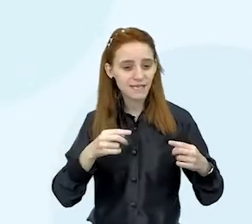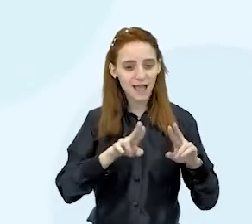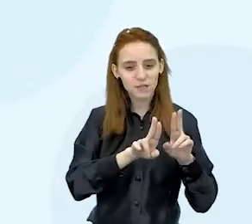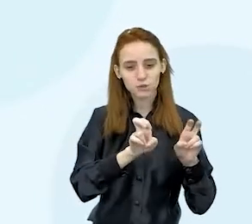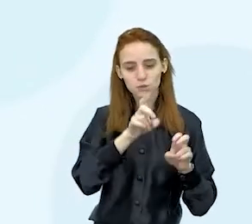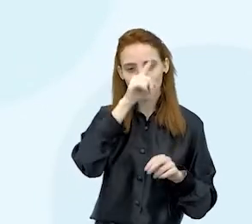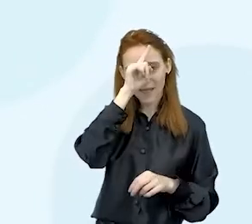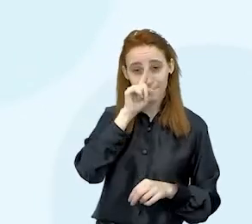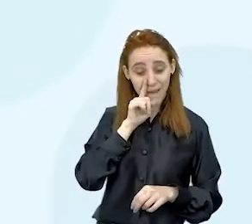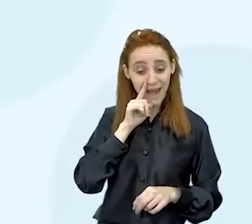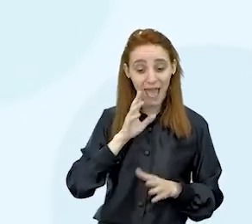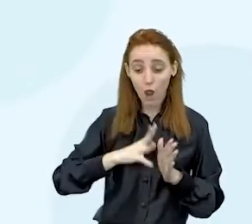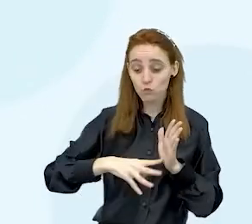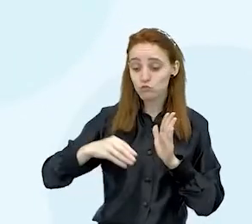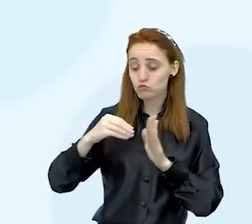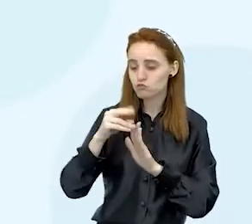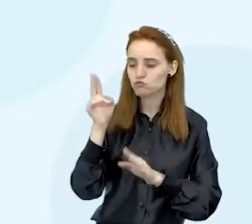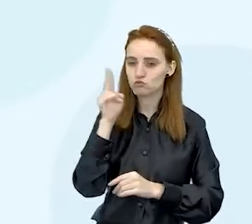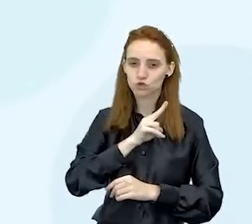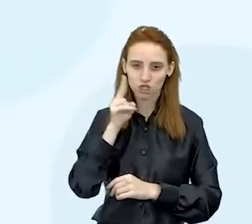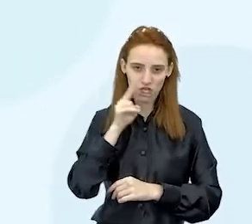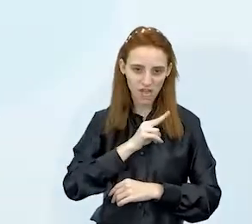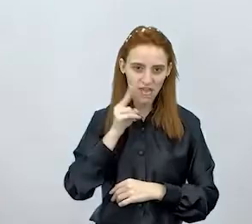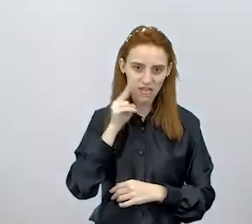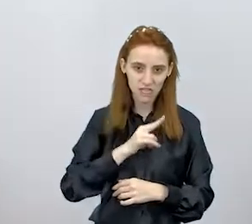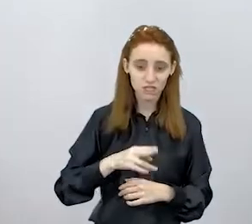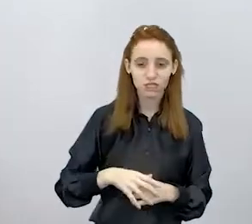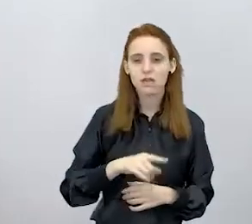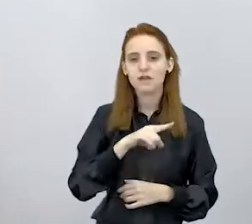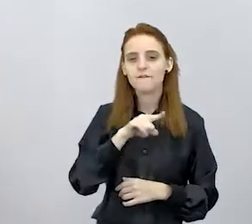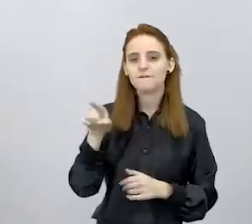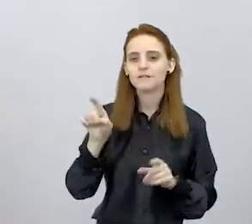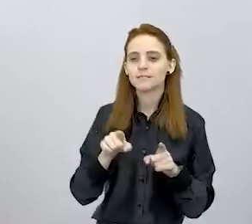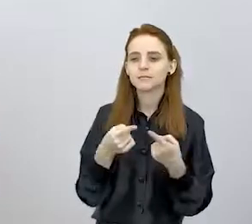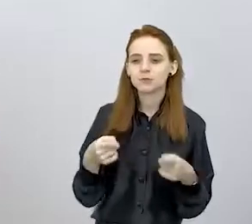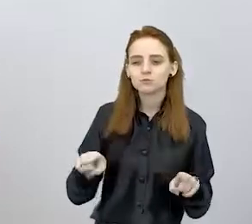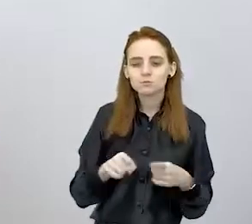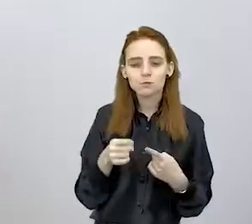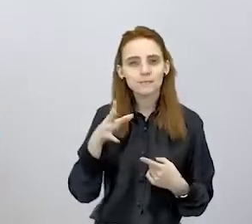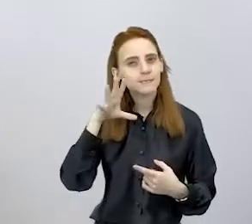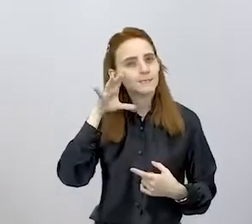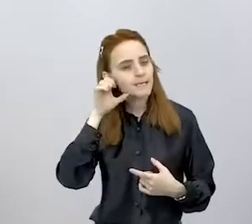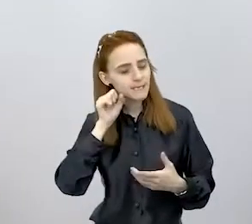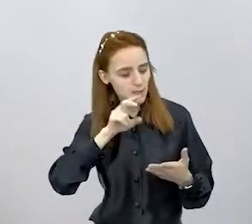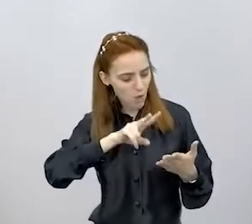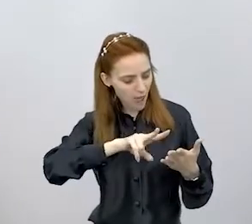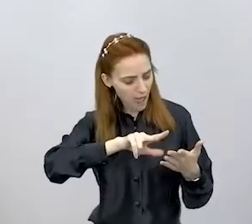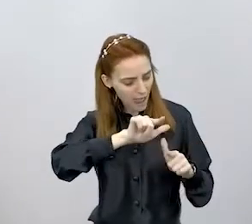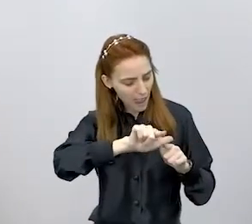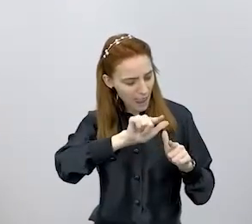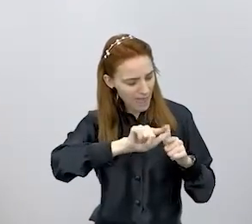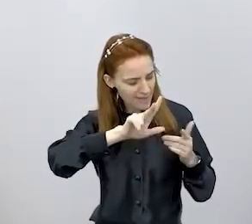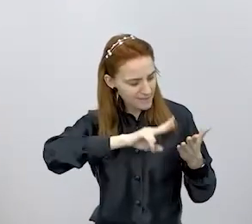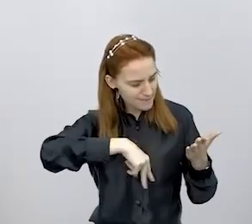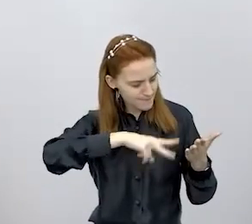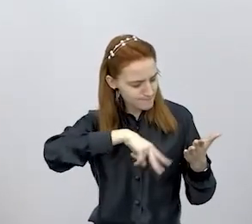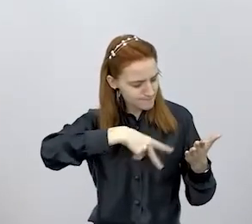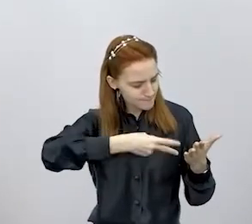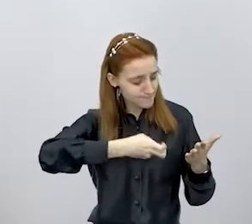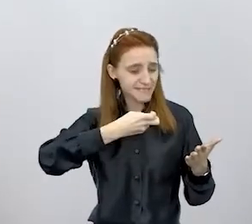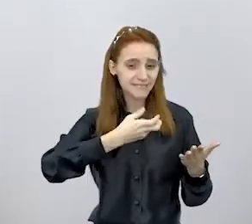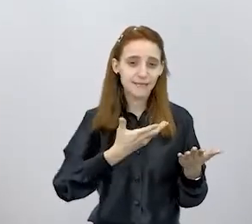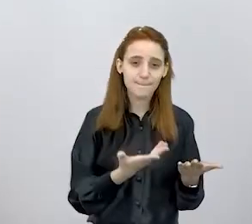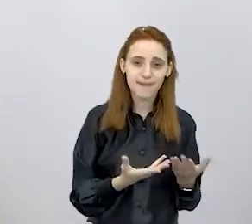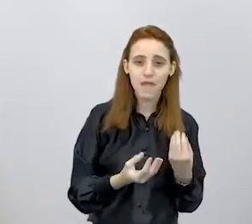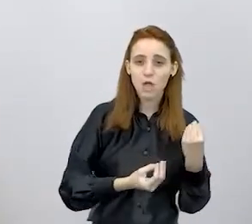É Tudo Pra Ontem. E, gente, escutem... percebam as letras, a questão do que é esse